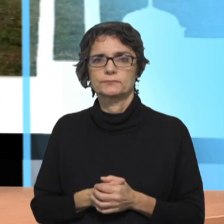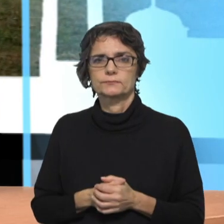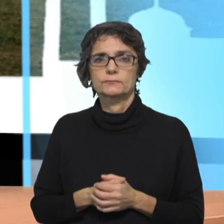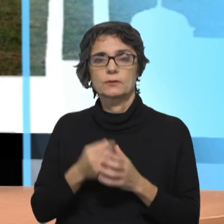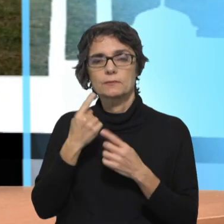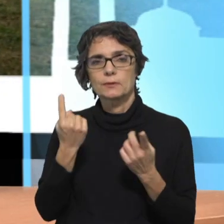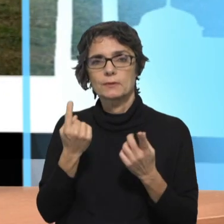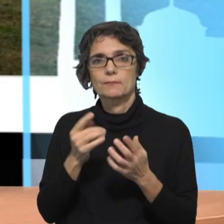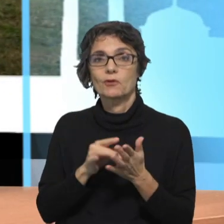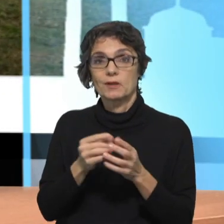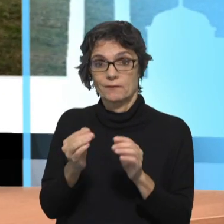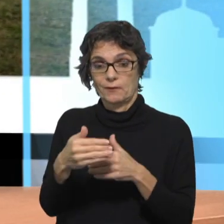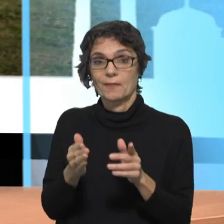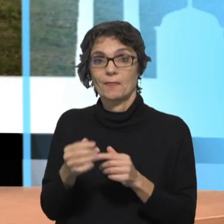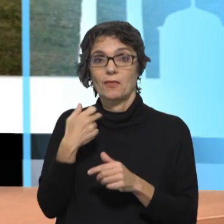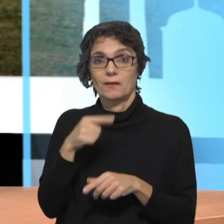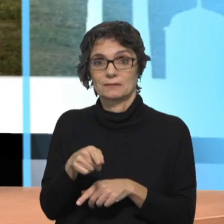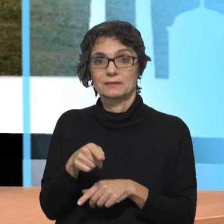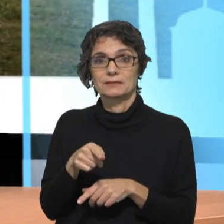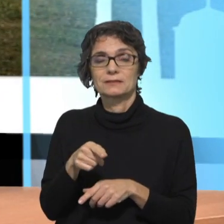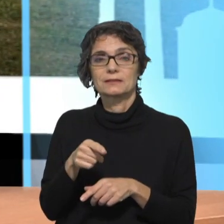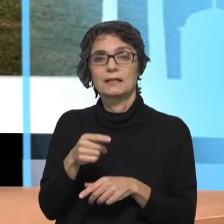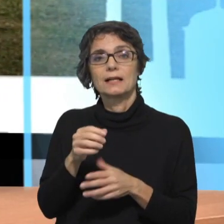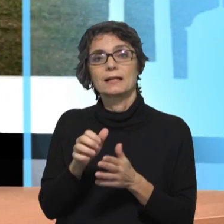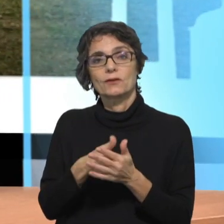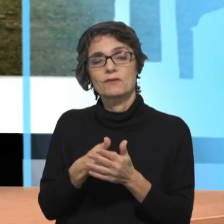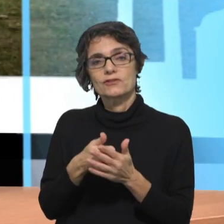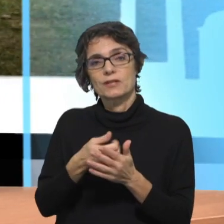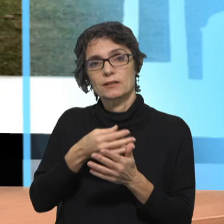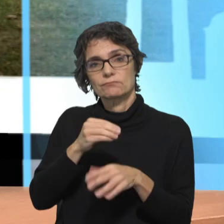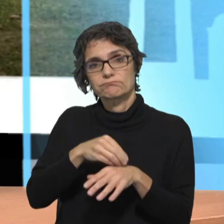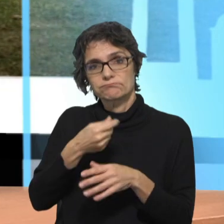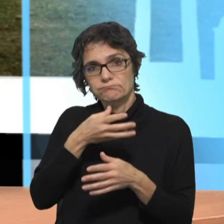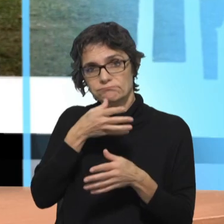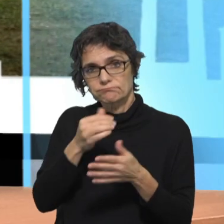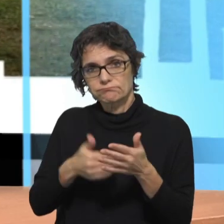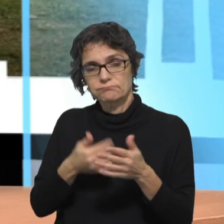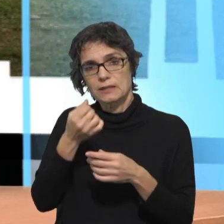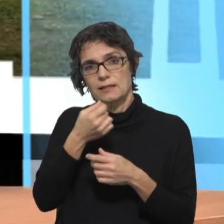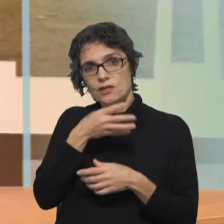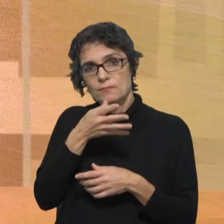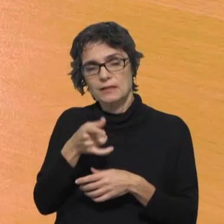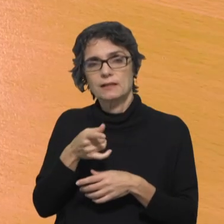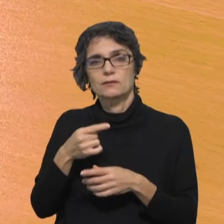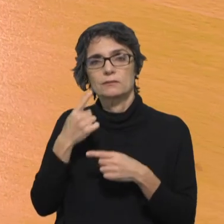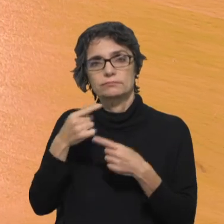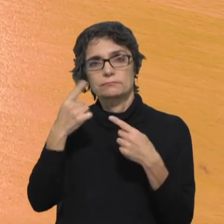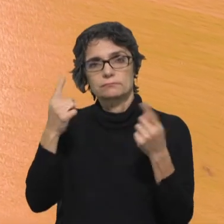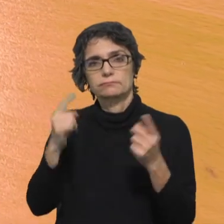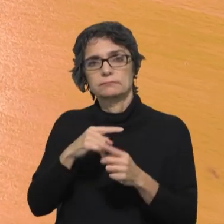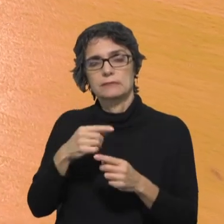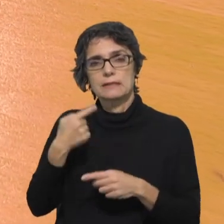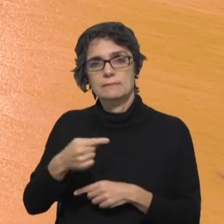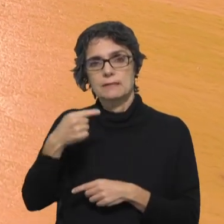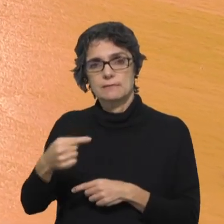livrinhos mais pequenos que tem de liturgia comentada, não é? Exatamente. Que vão sendo publicados regularmente, semana a